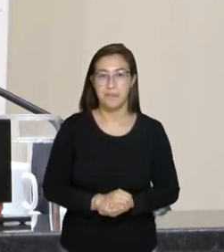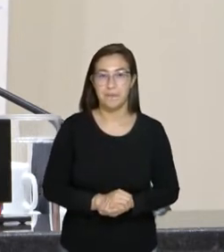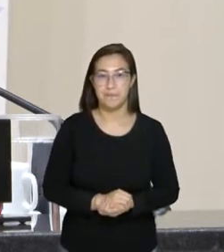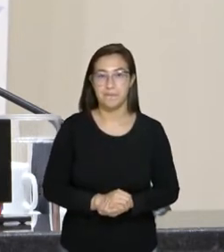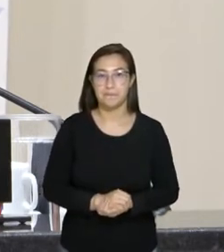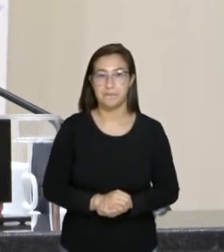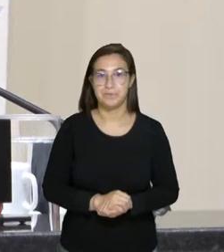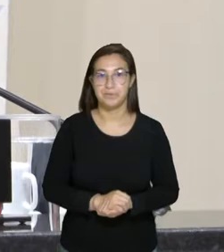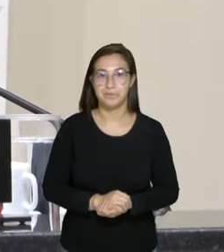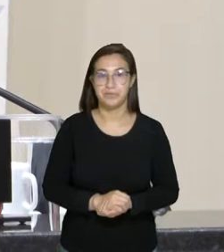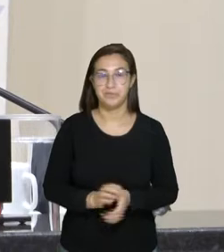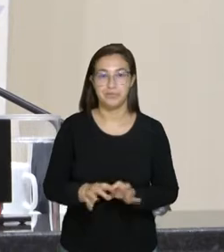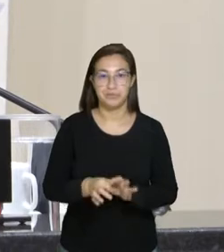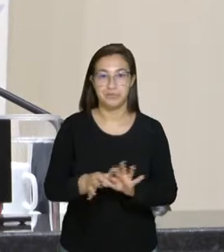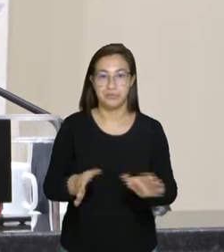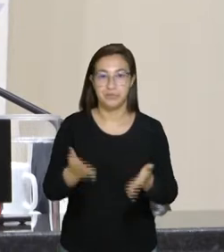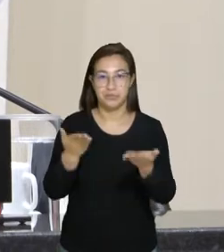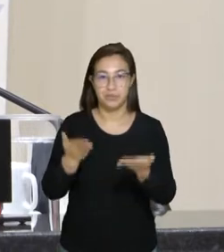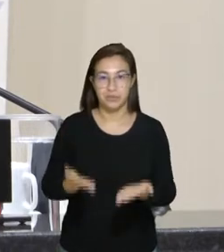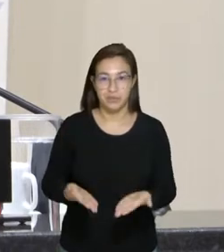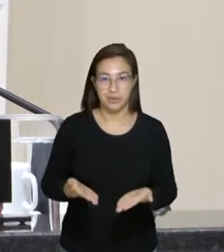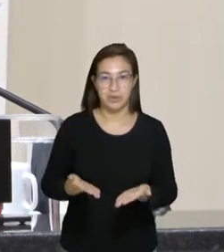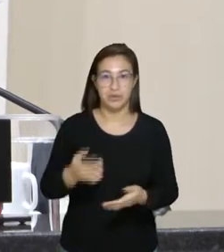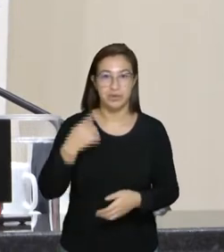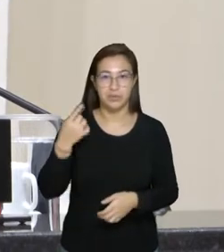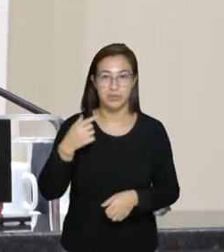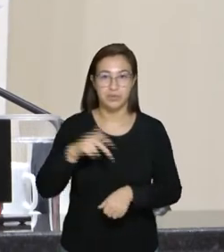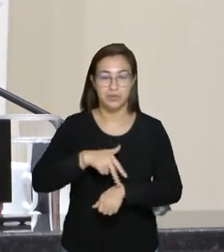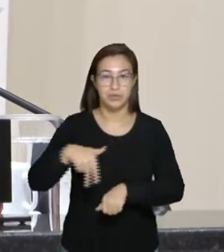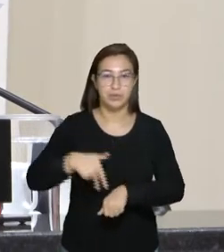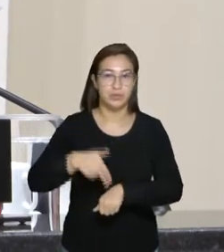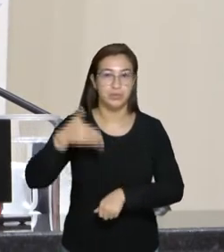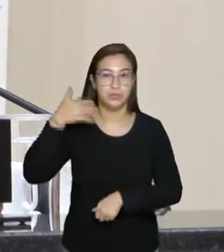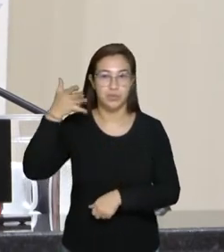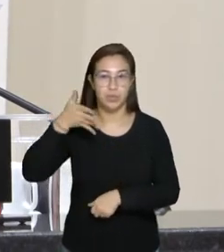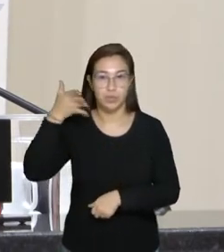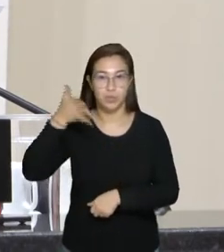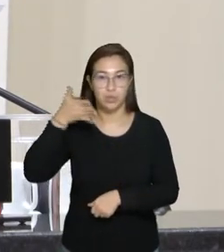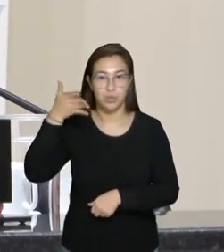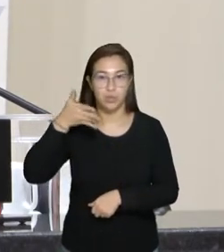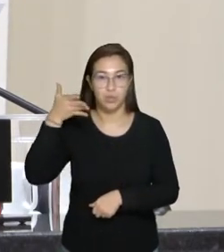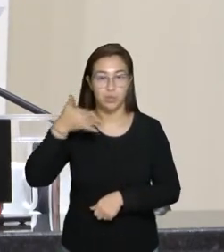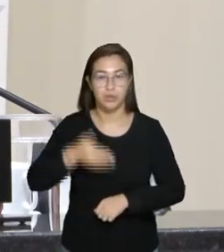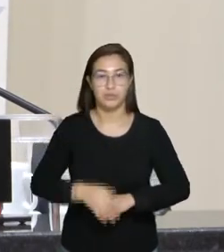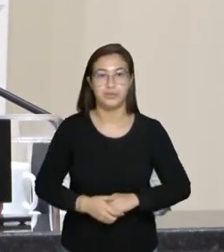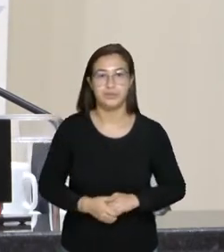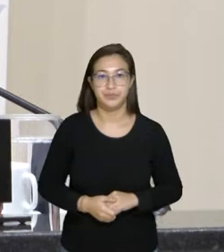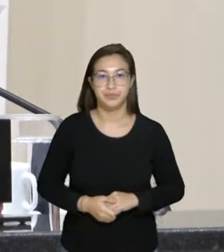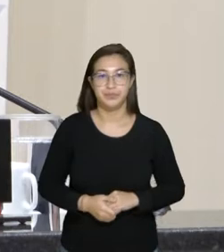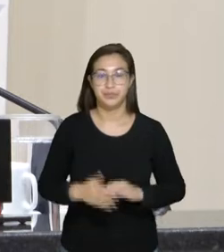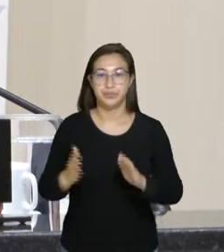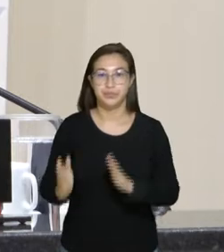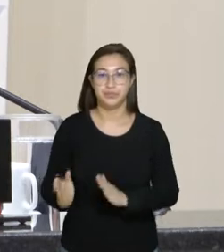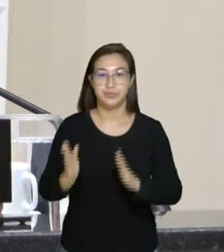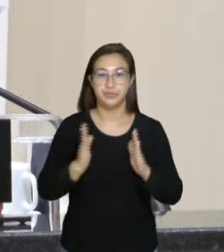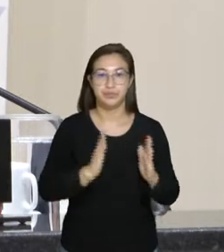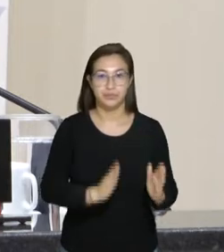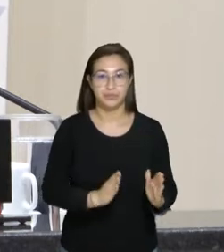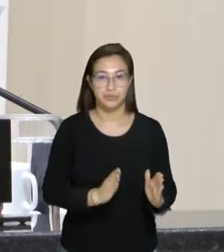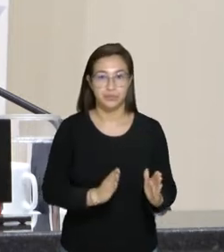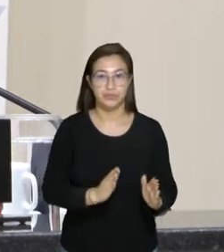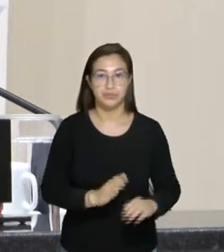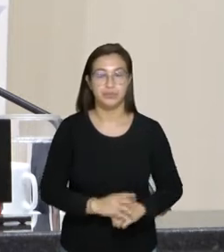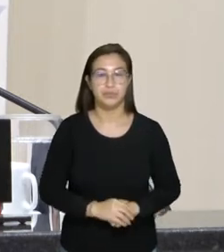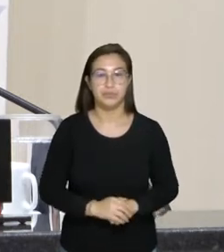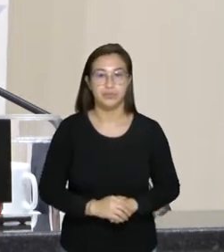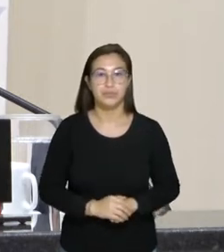ao parlamentar empossado para o pronunciamento. Grande expediente.